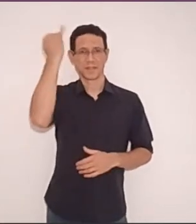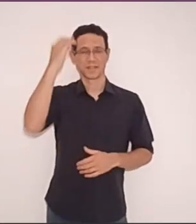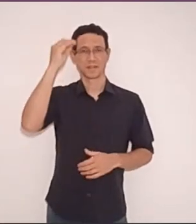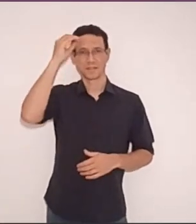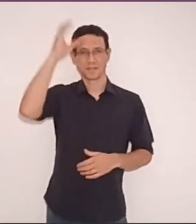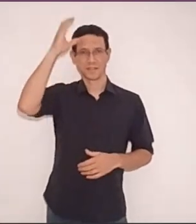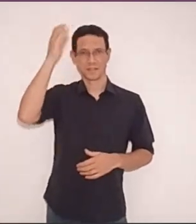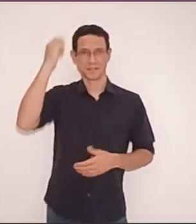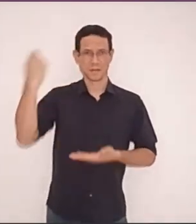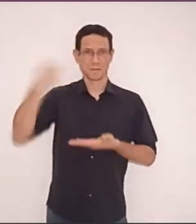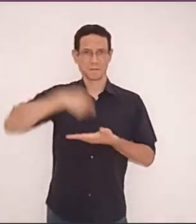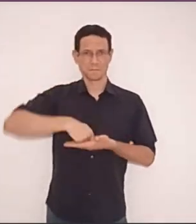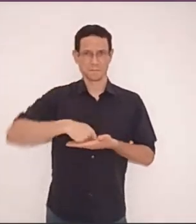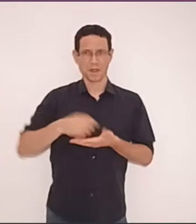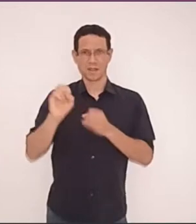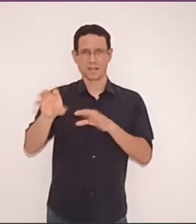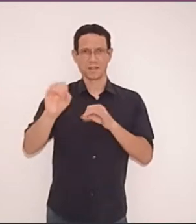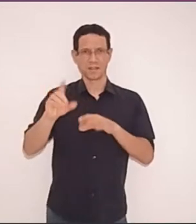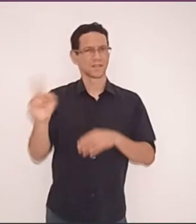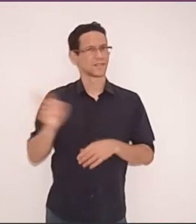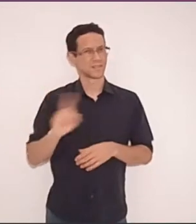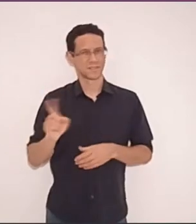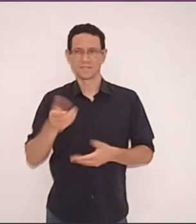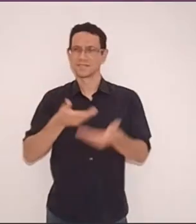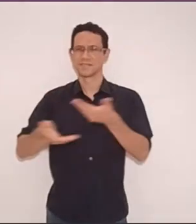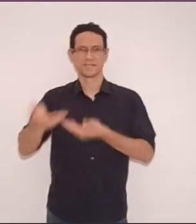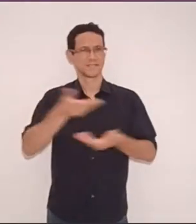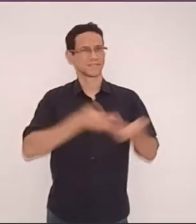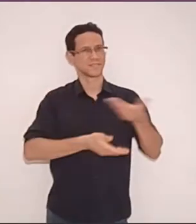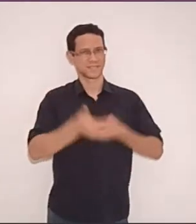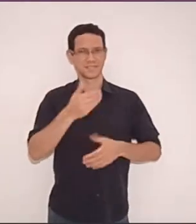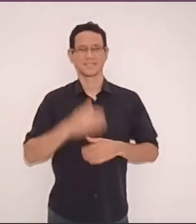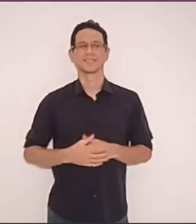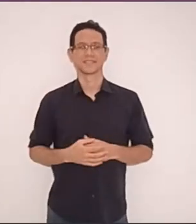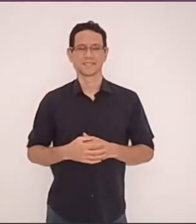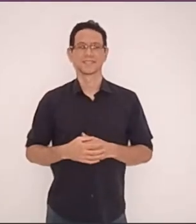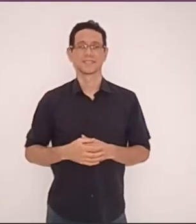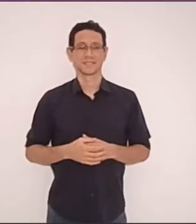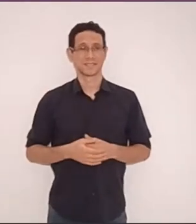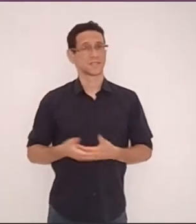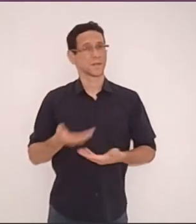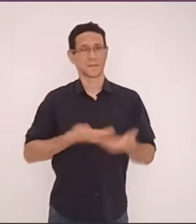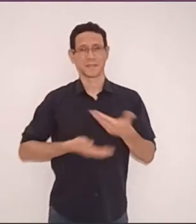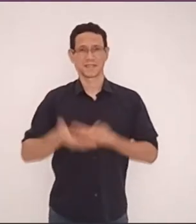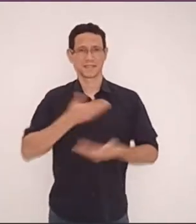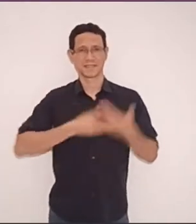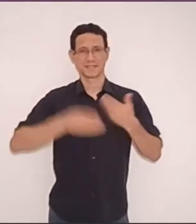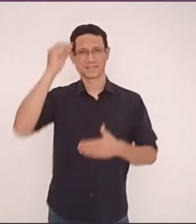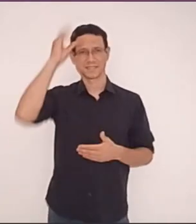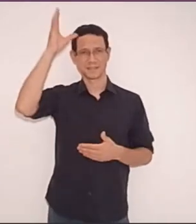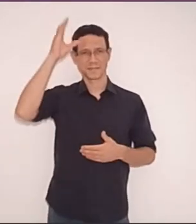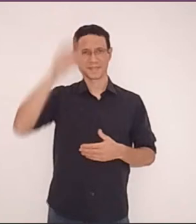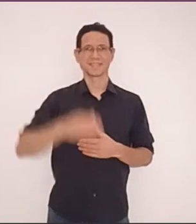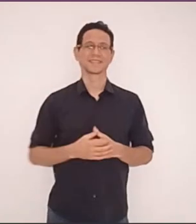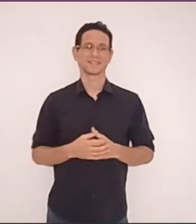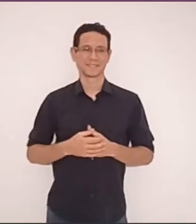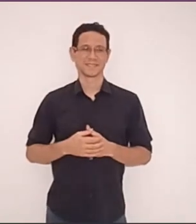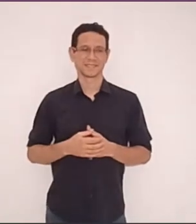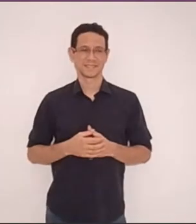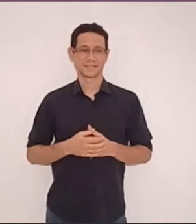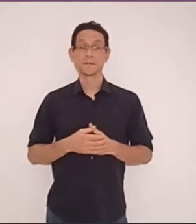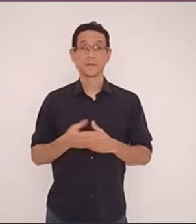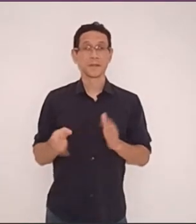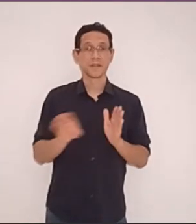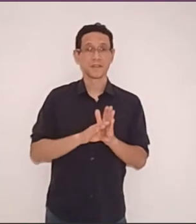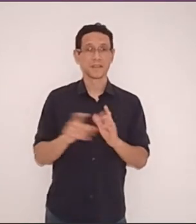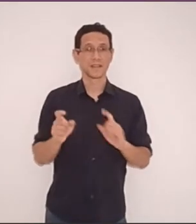forma compartilhada isso nós forma compartilhar Não é isso não ligar para mim não e compartilhar o seu em quando eu cheguei